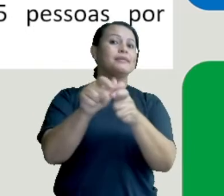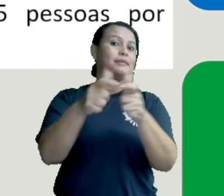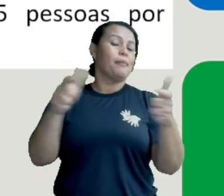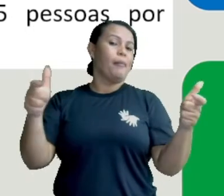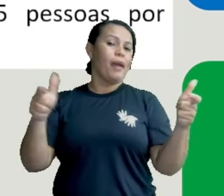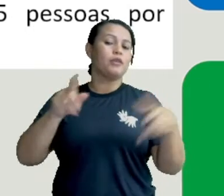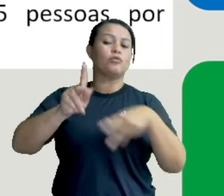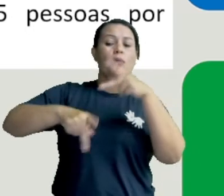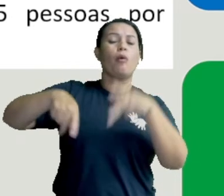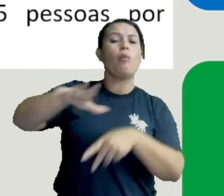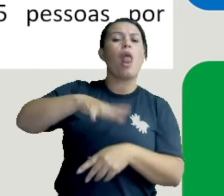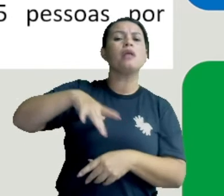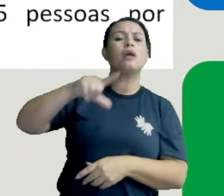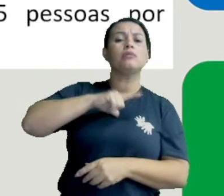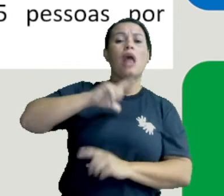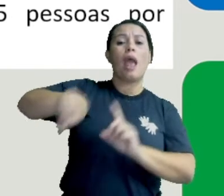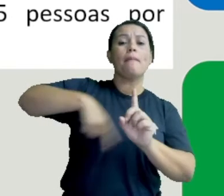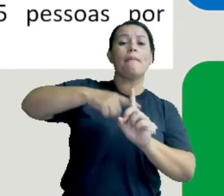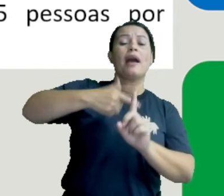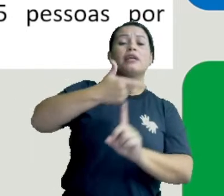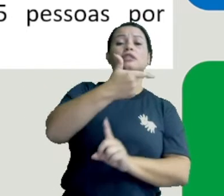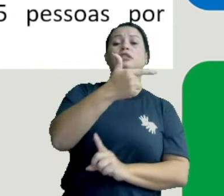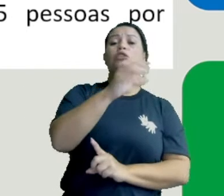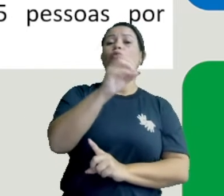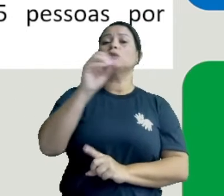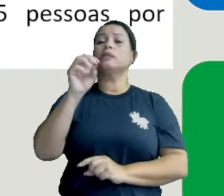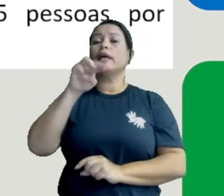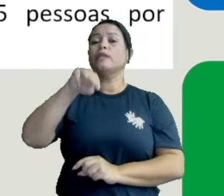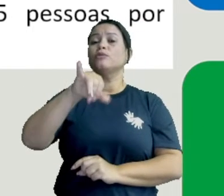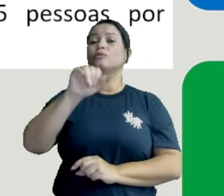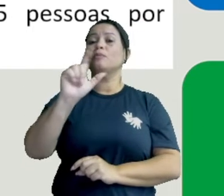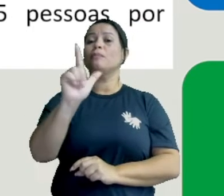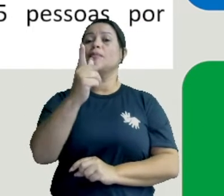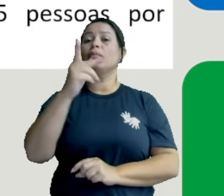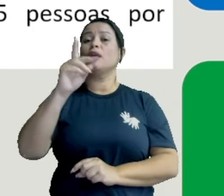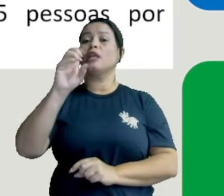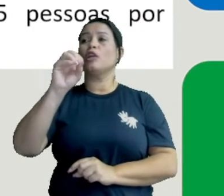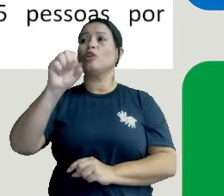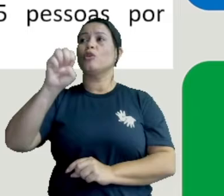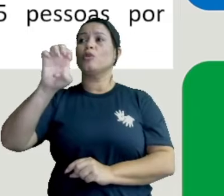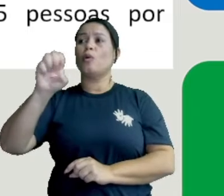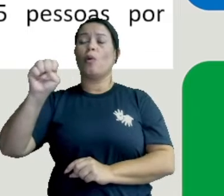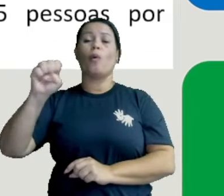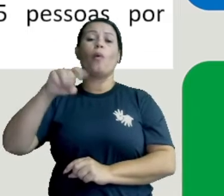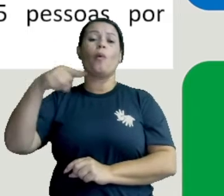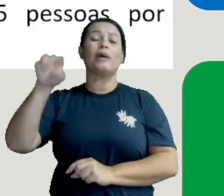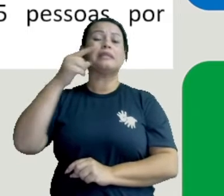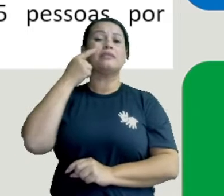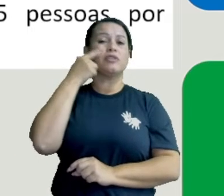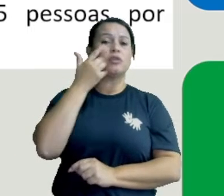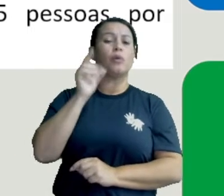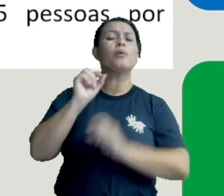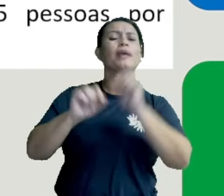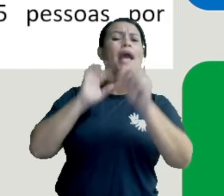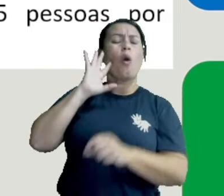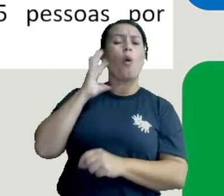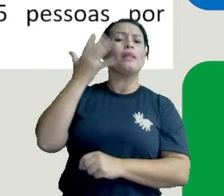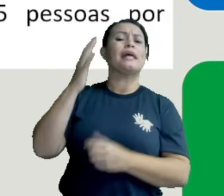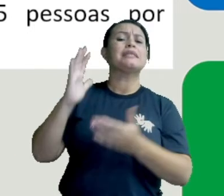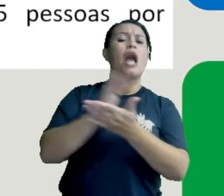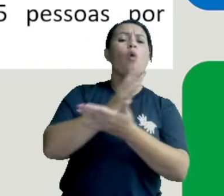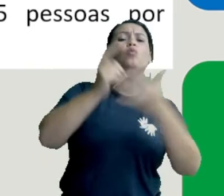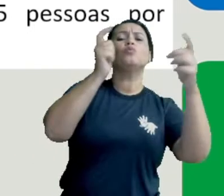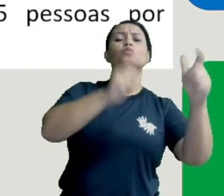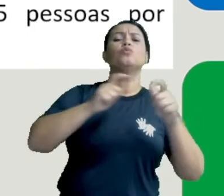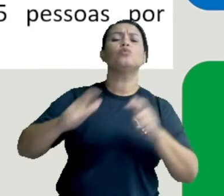distribuída, né, os mais de 200 milhões de pessoas vão estar distribuídos por esse território imenso. E aí o que acontece? Alguns lugares